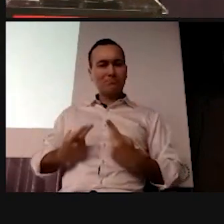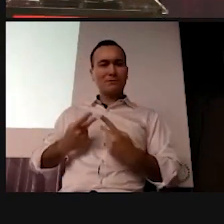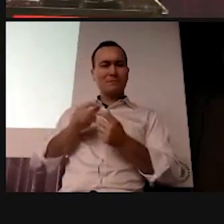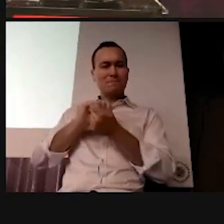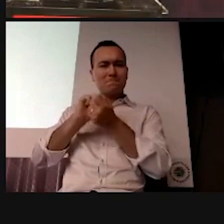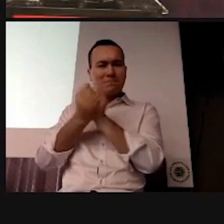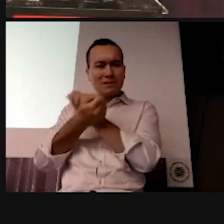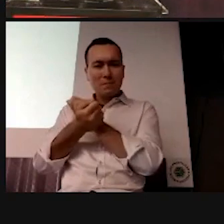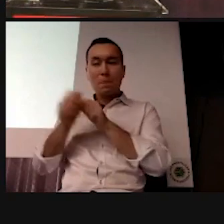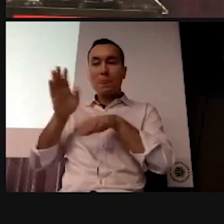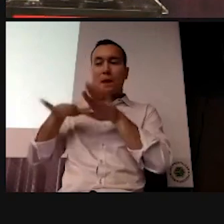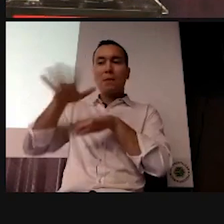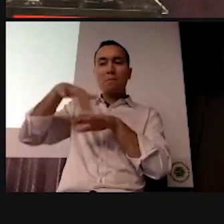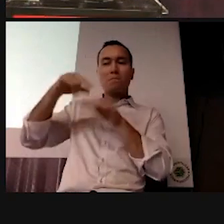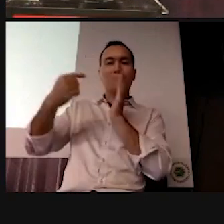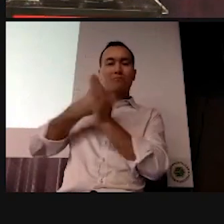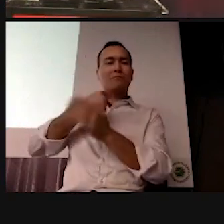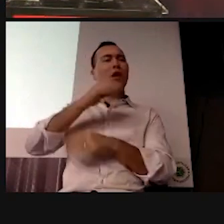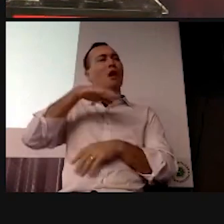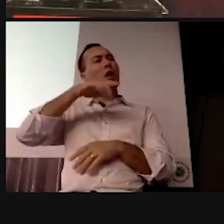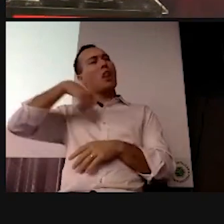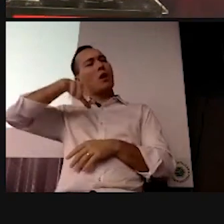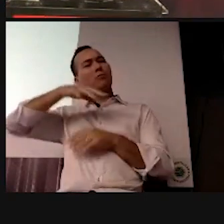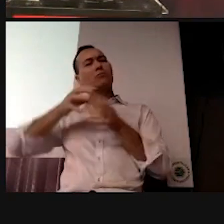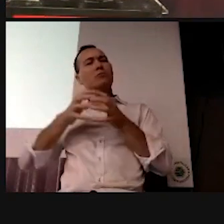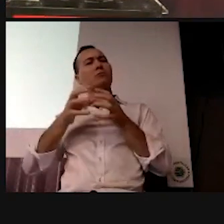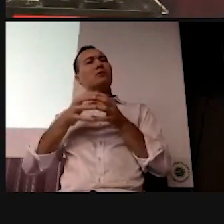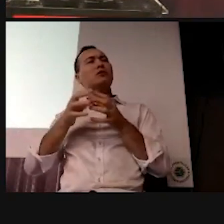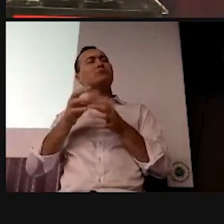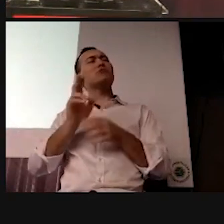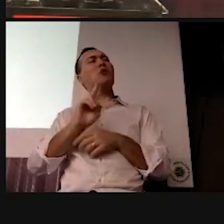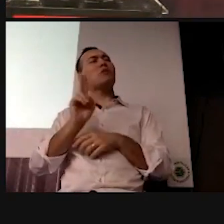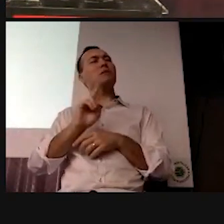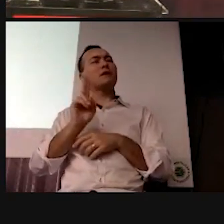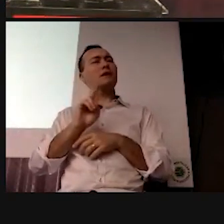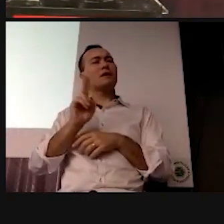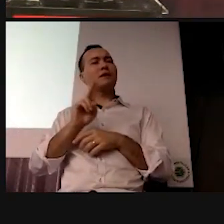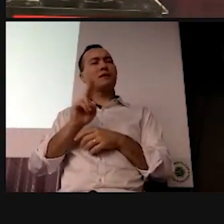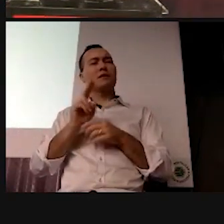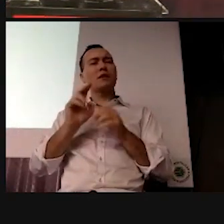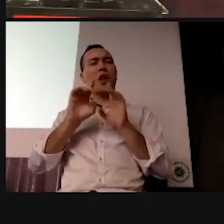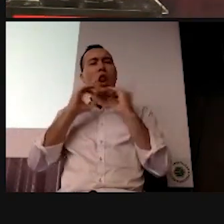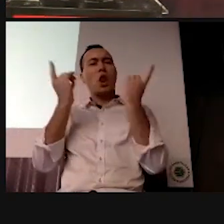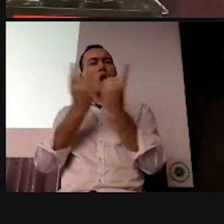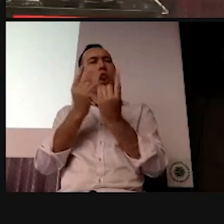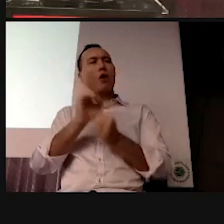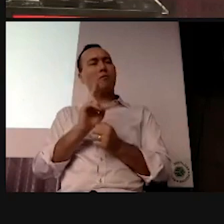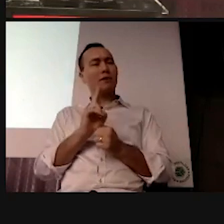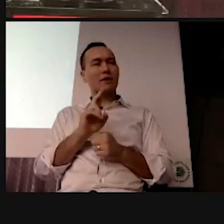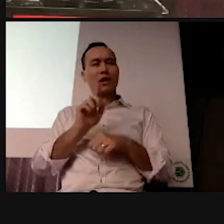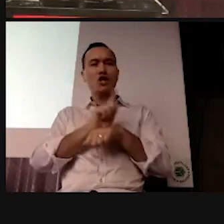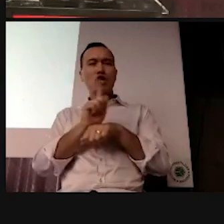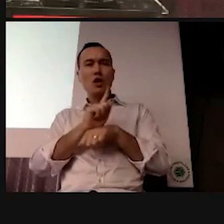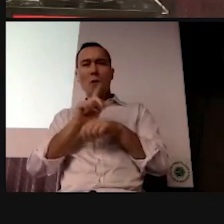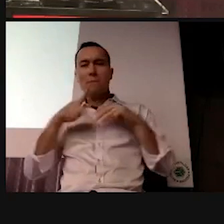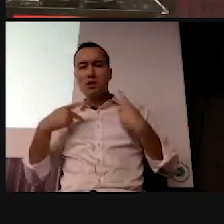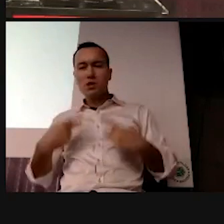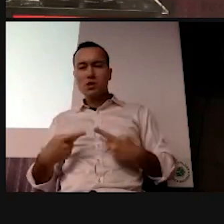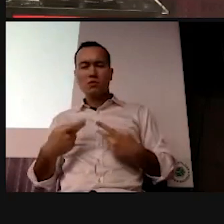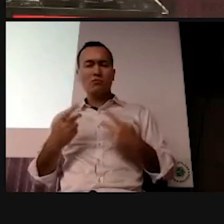nome da nossa área? Gente, gestão de pessoas, não importa. O que você precisa entender é que a gente trabalha com pessoas,